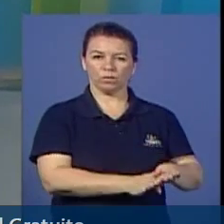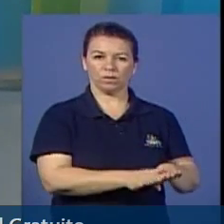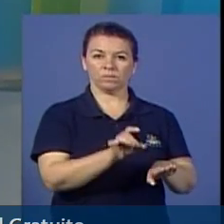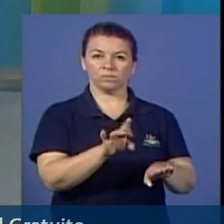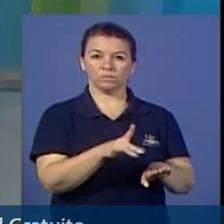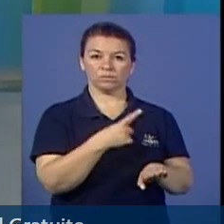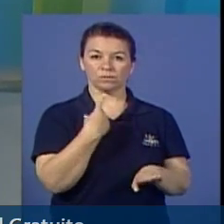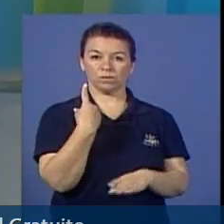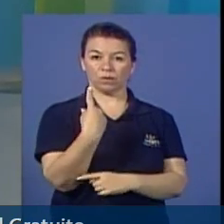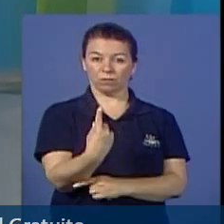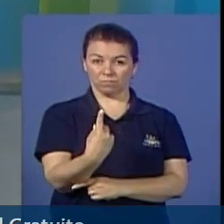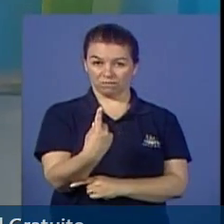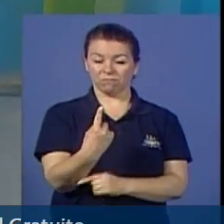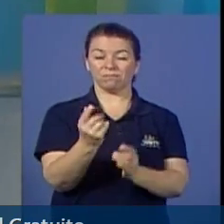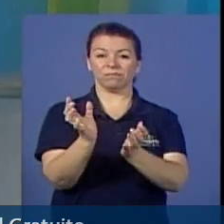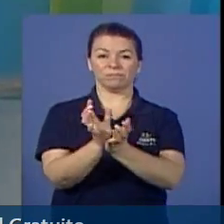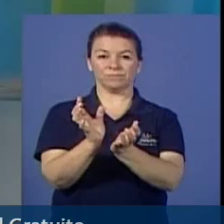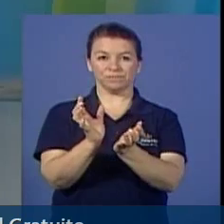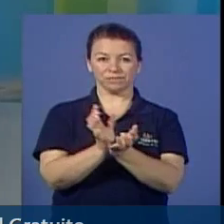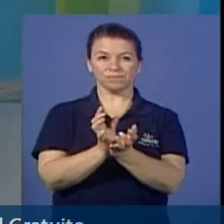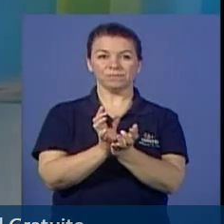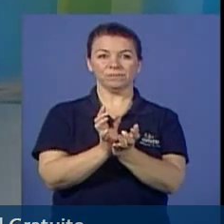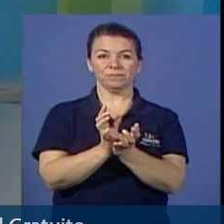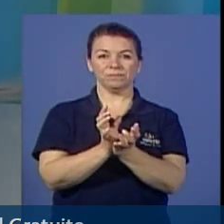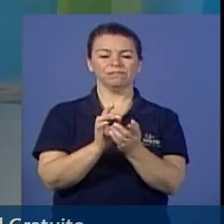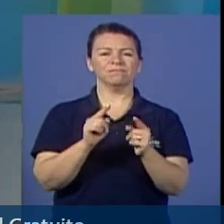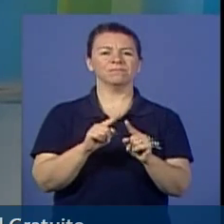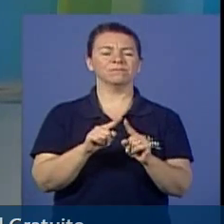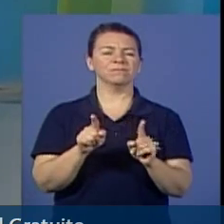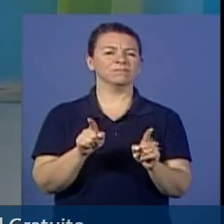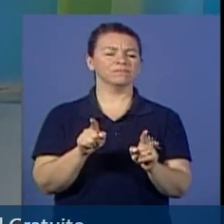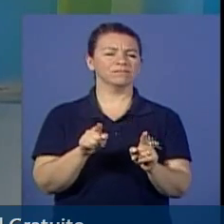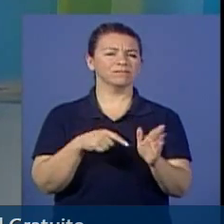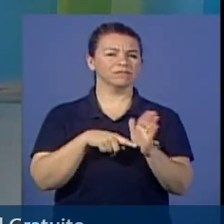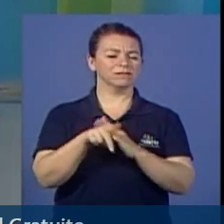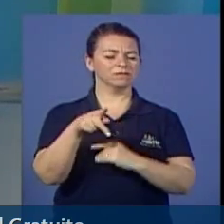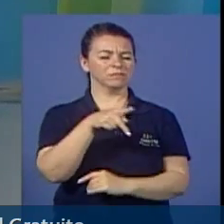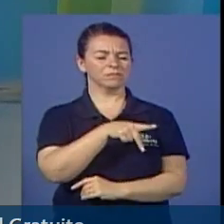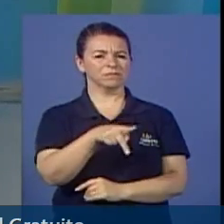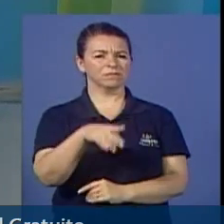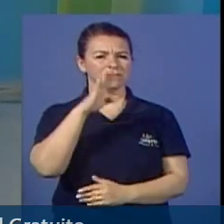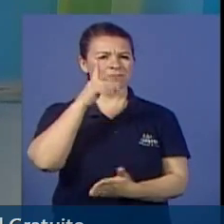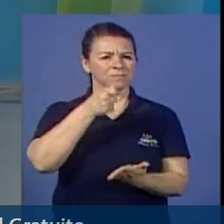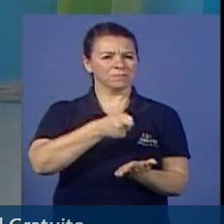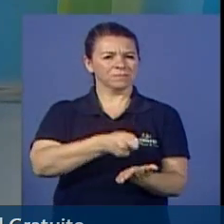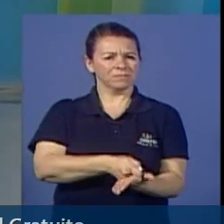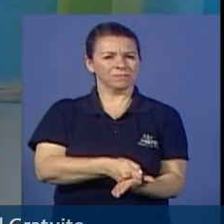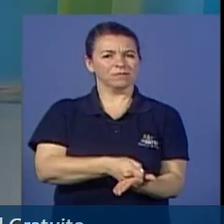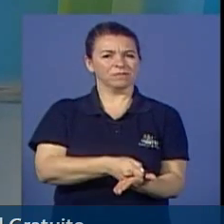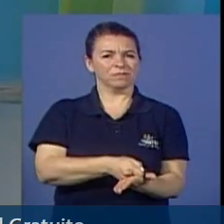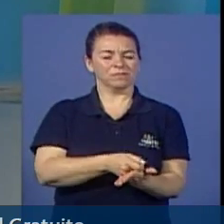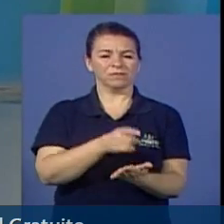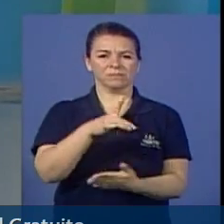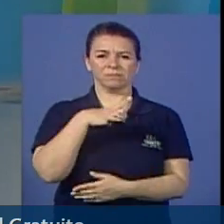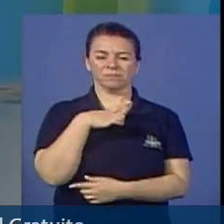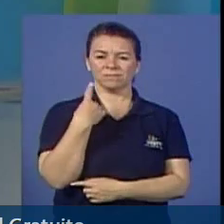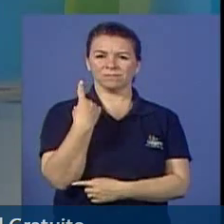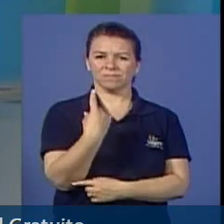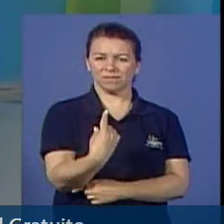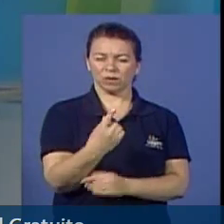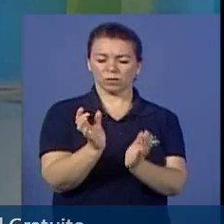finados. Mas, professor, peraí. Ditadura acabou de dizer, só tem um